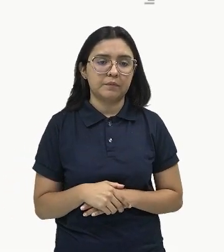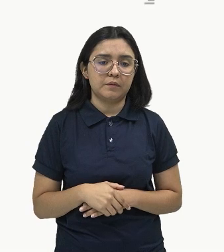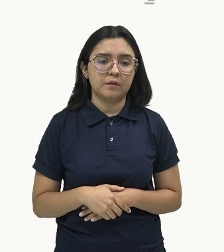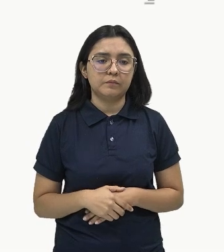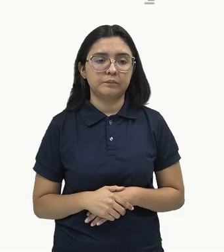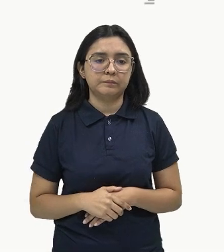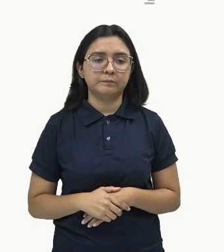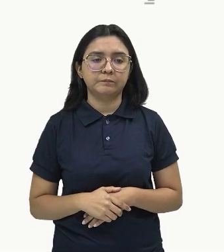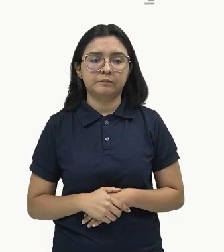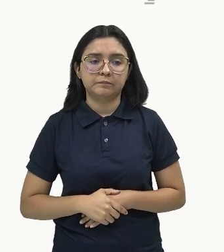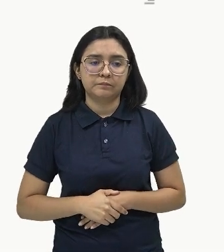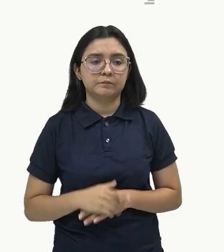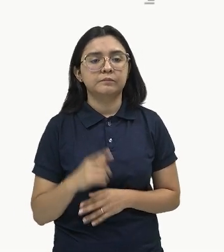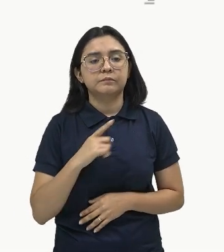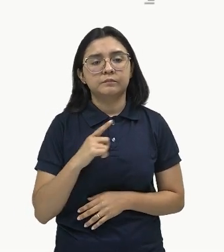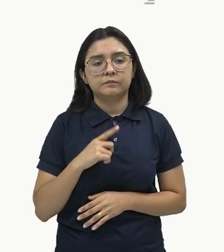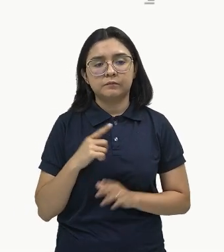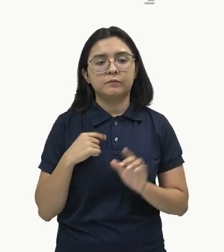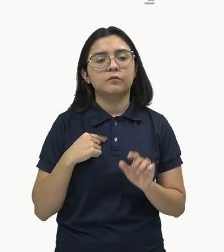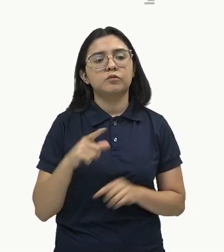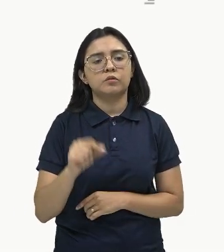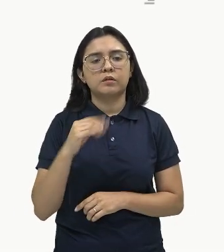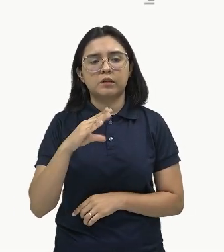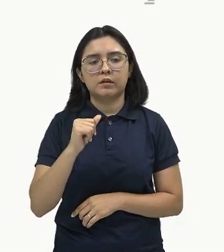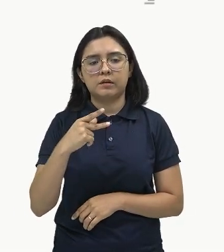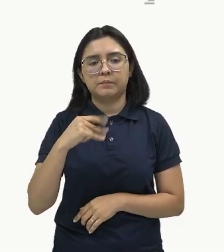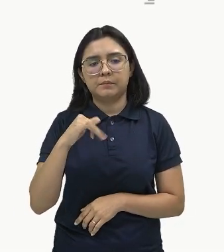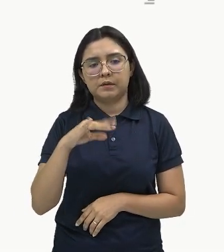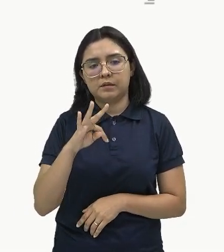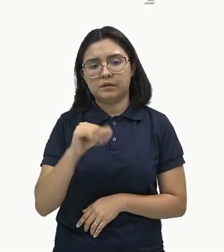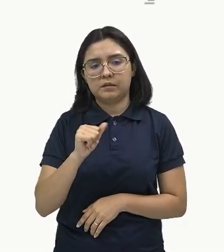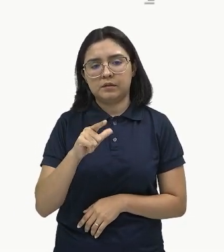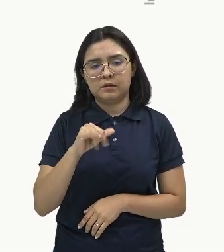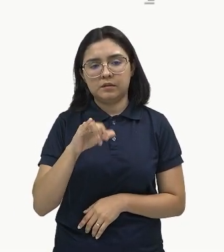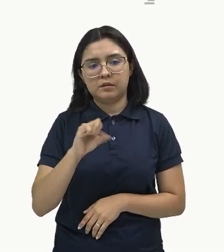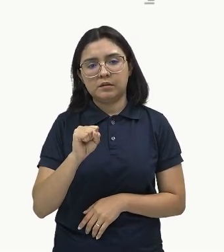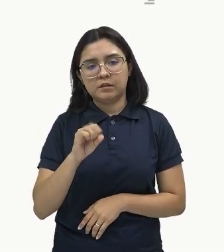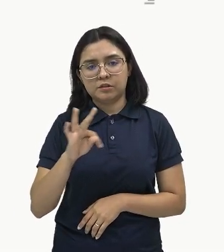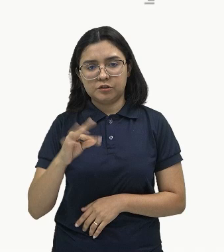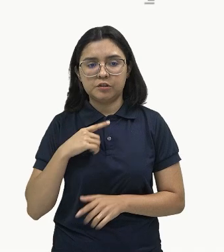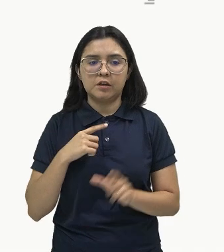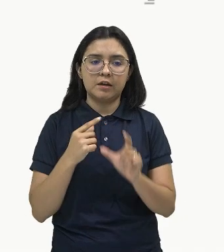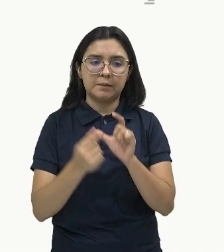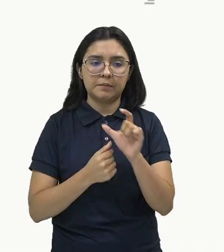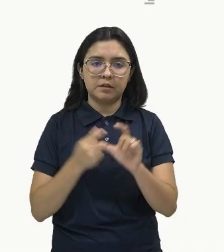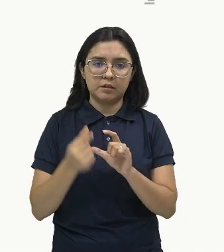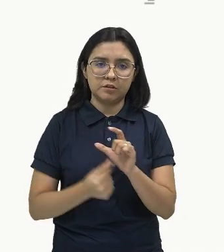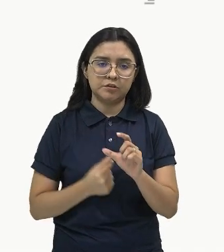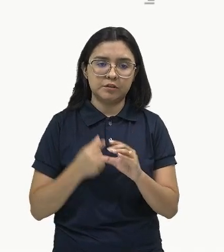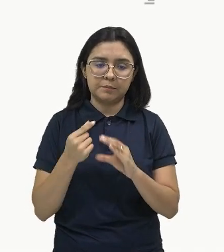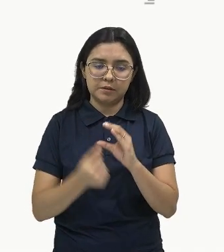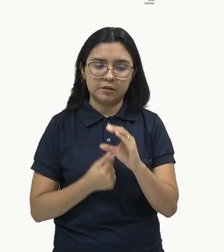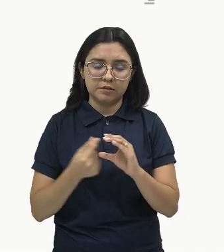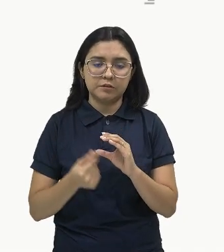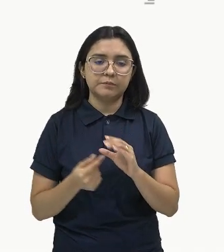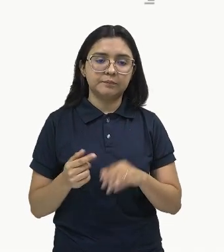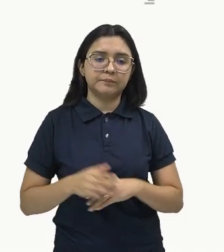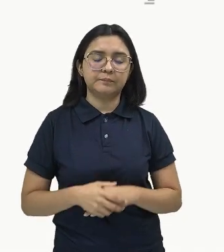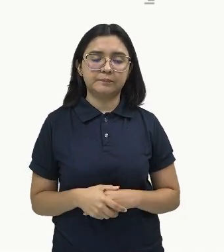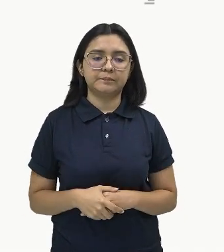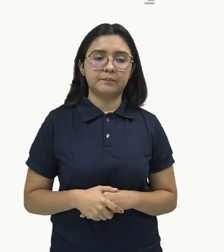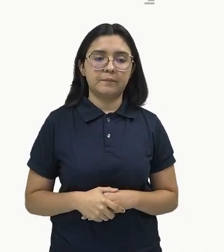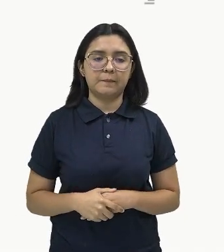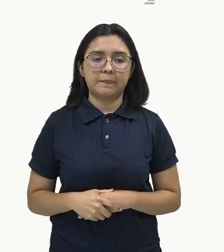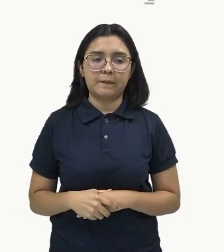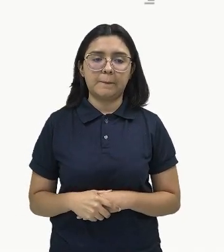o capitalist, não é? Capitalista, certo? Isso mesmo que você marcou aí. O que mais?